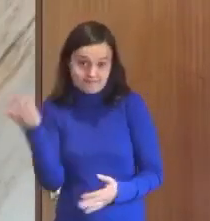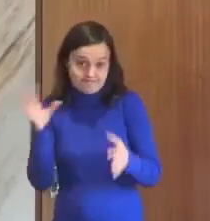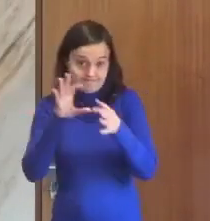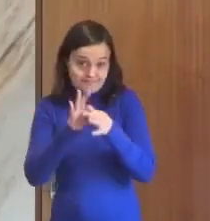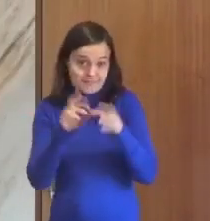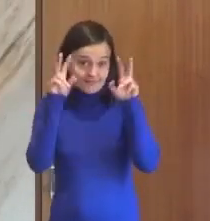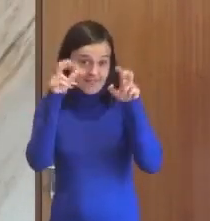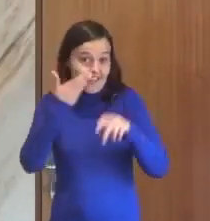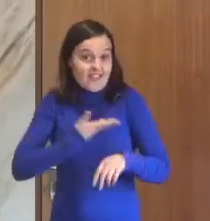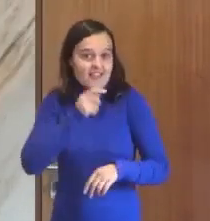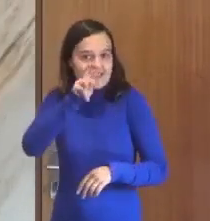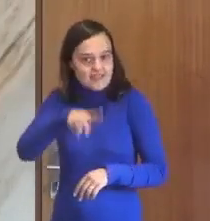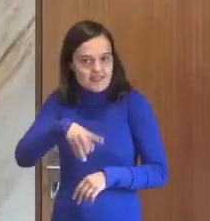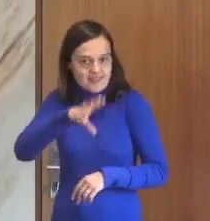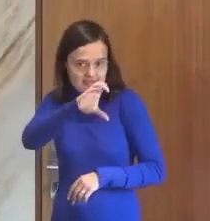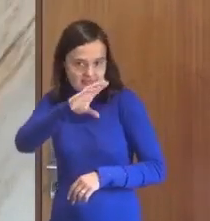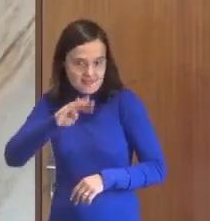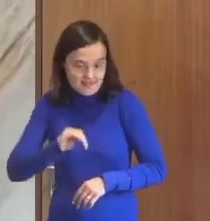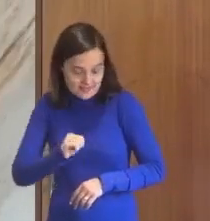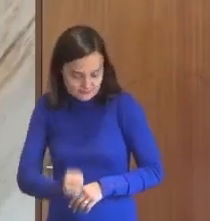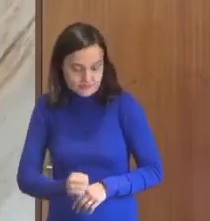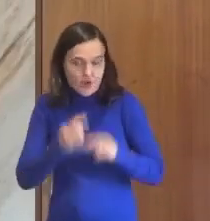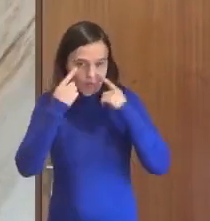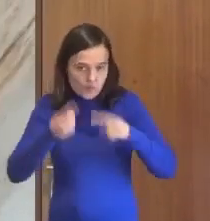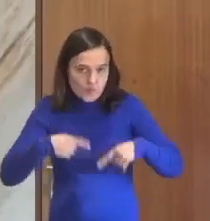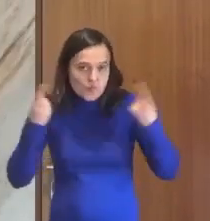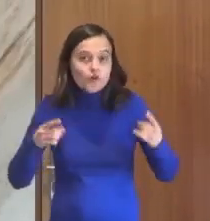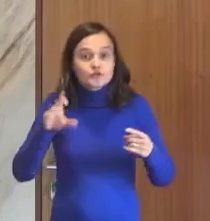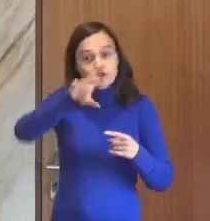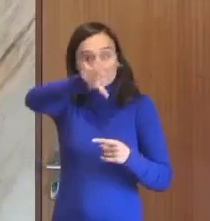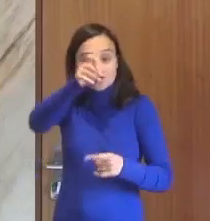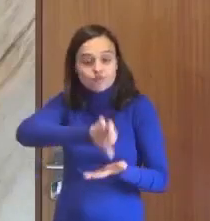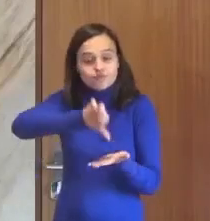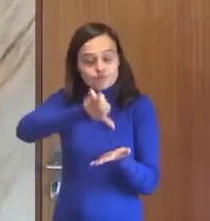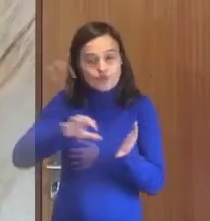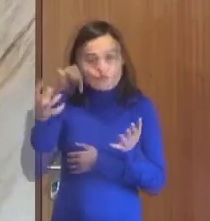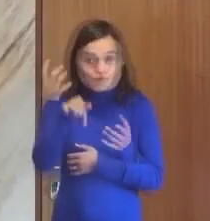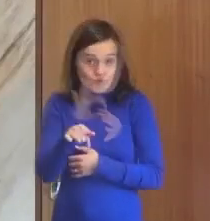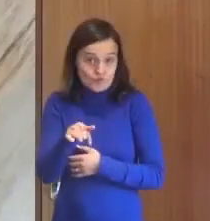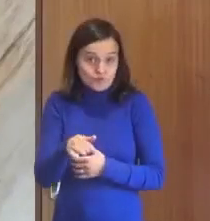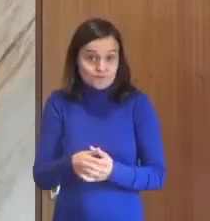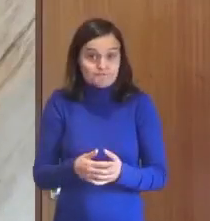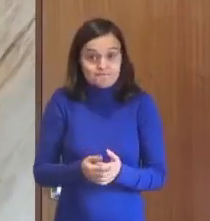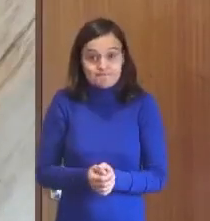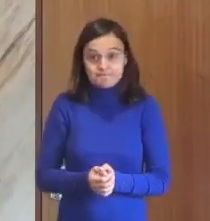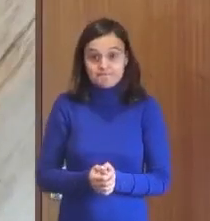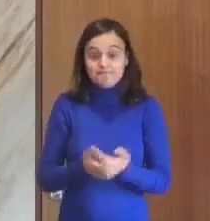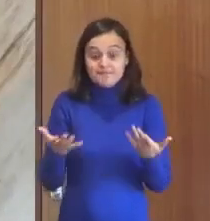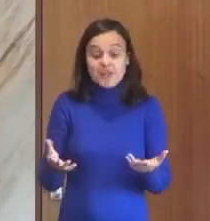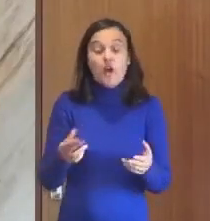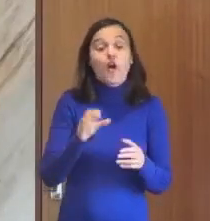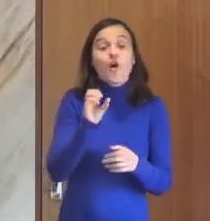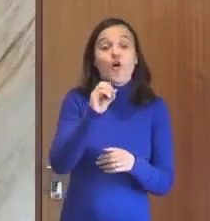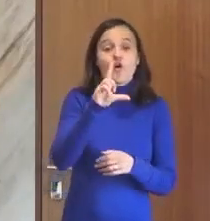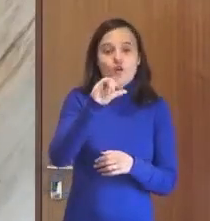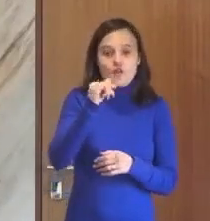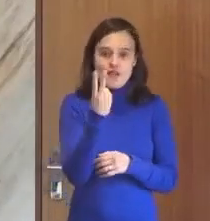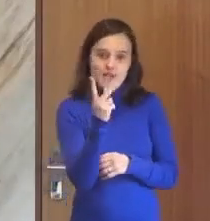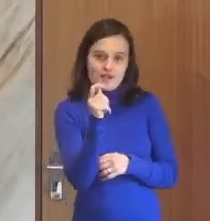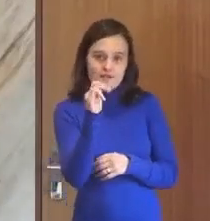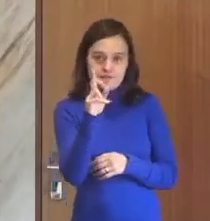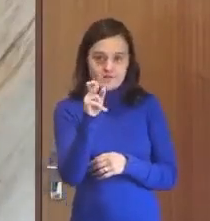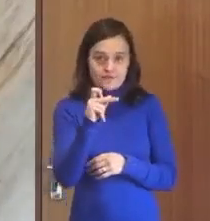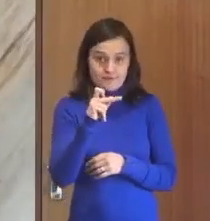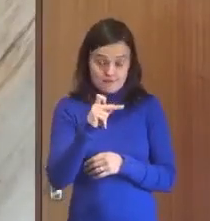e Cultural da Região Centro, da Cima Região Centro, e hoje temos Oliveira do Hospital. Temos Oliveira do Hospital